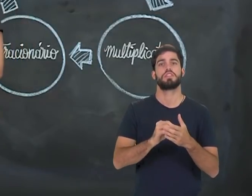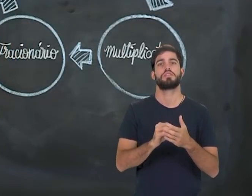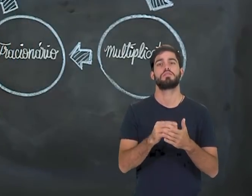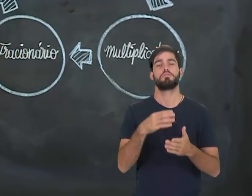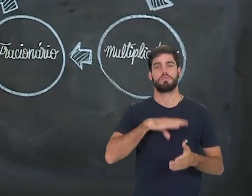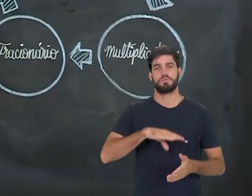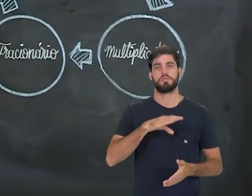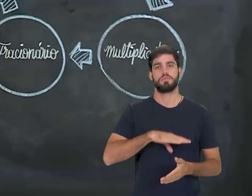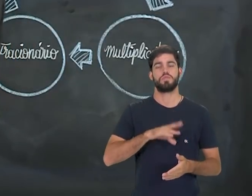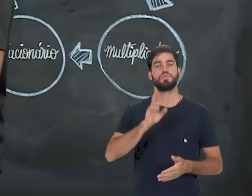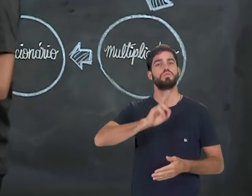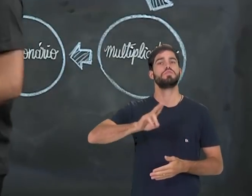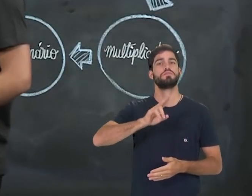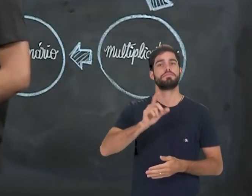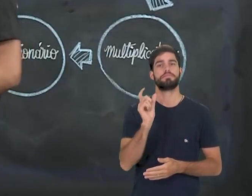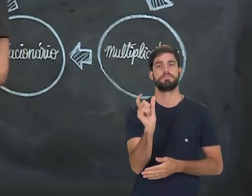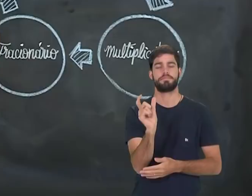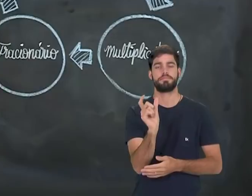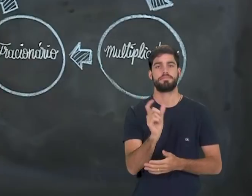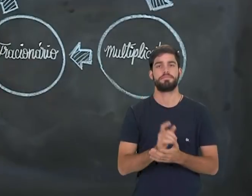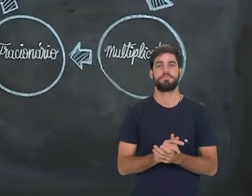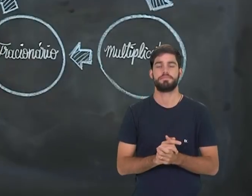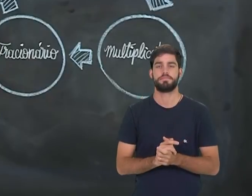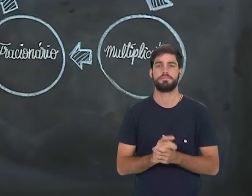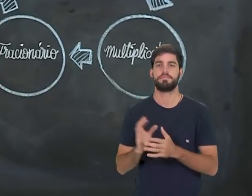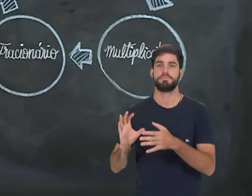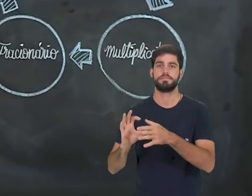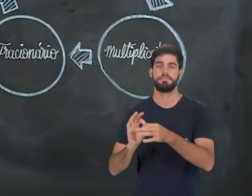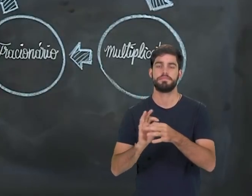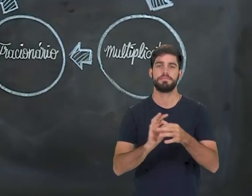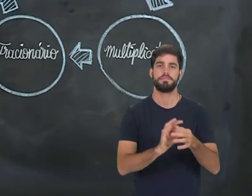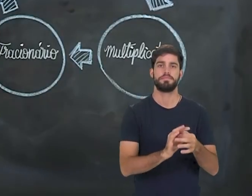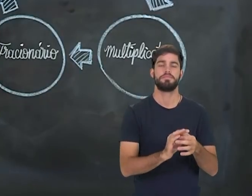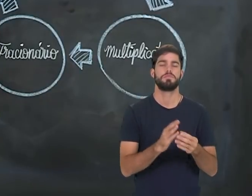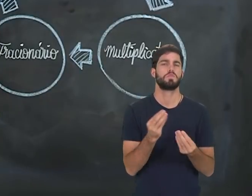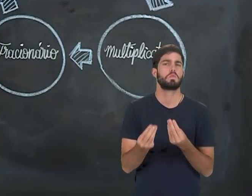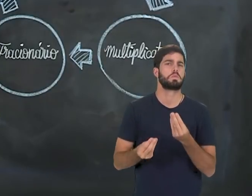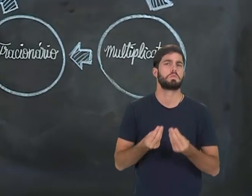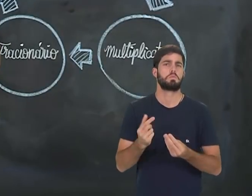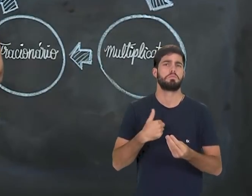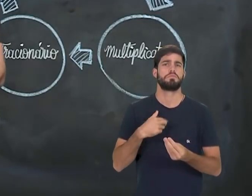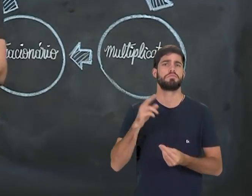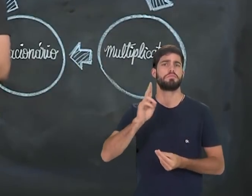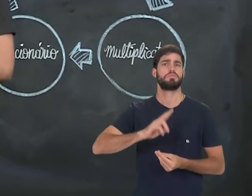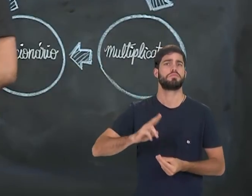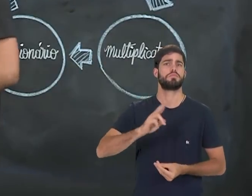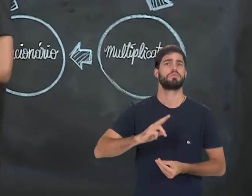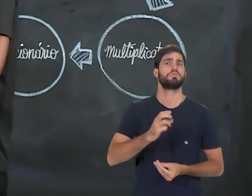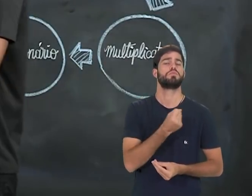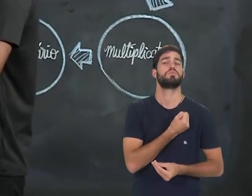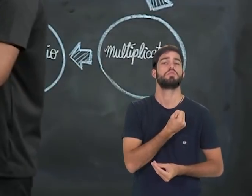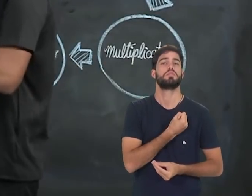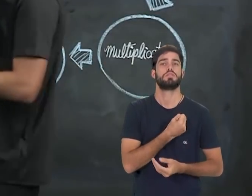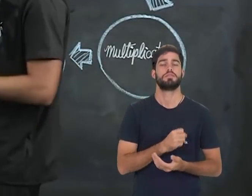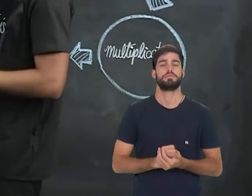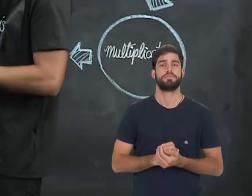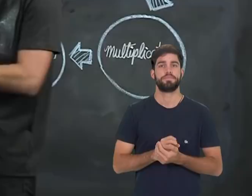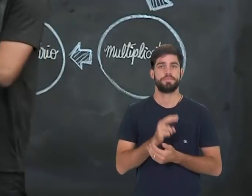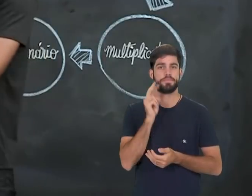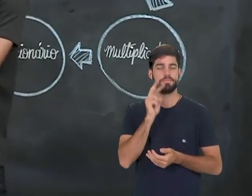ok? Vamos ver um contexto aqui antes de a gente ver a divisão? Como é que eu uso os números? Como é que eu uso os numerais na língua portuguesa? Olha